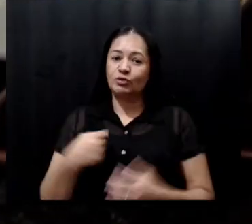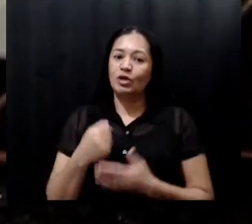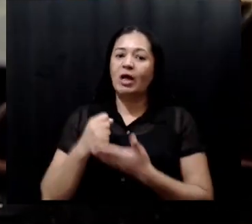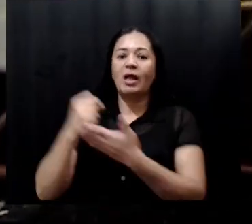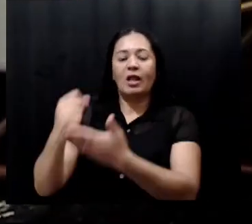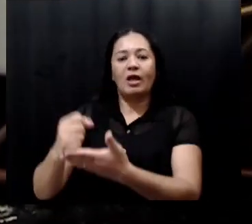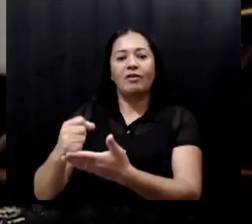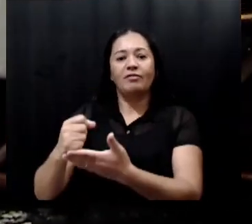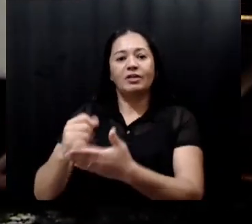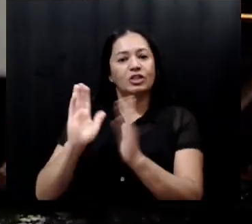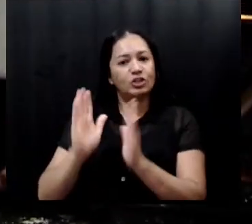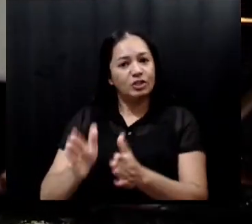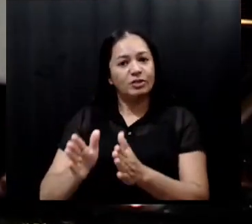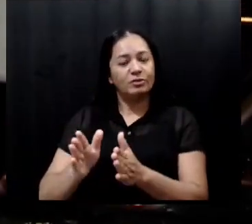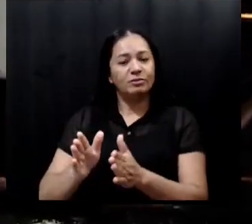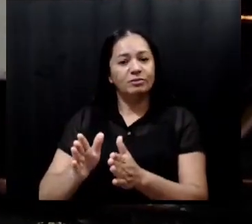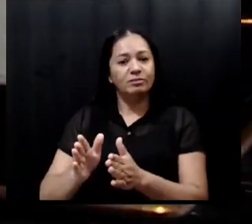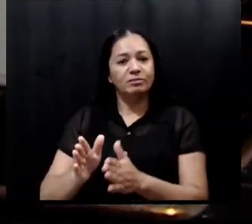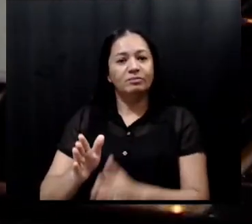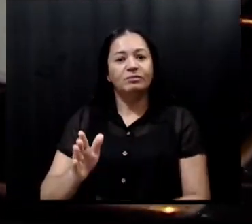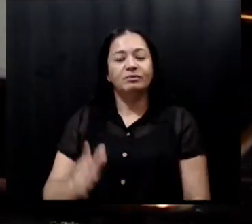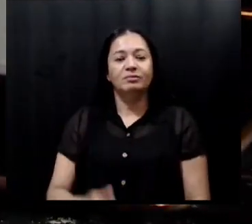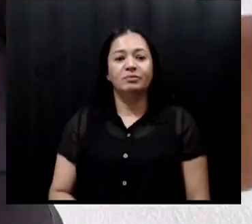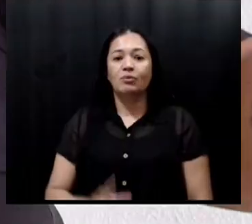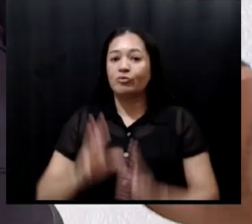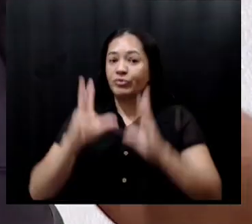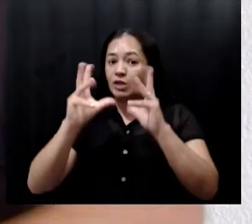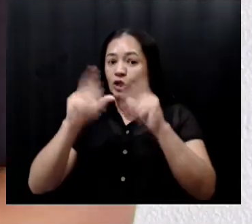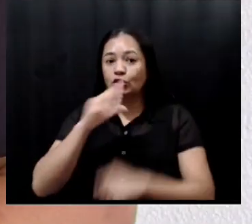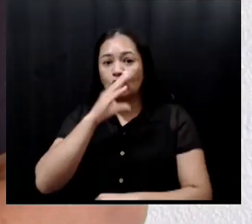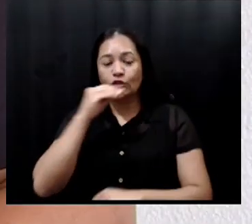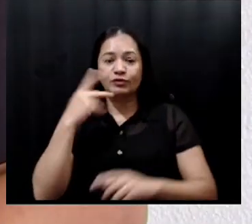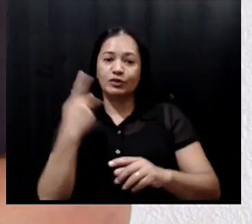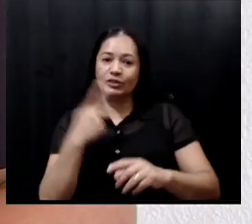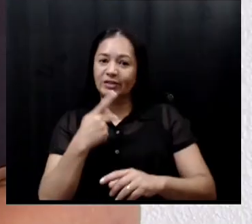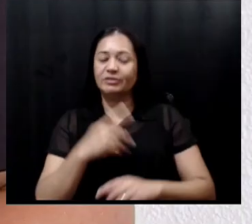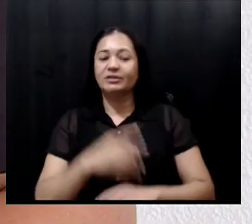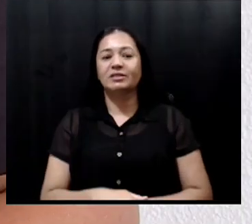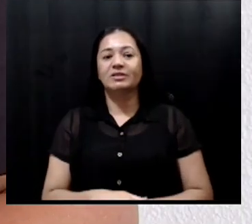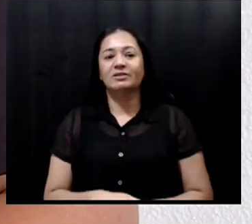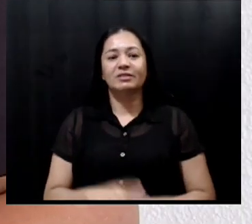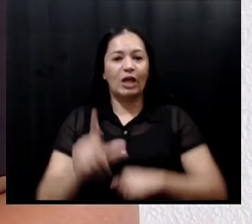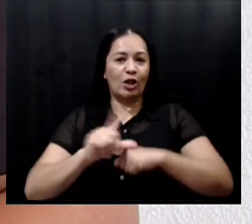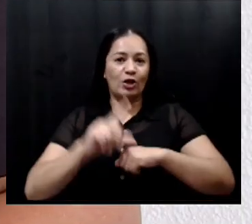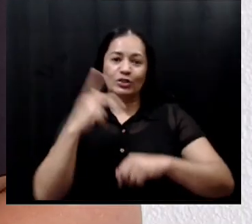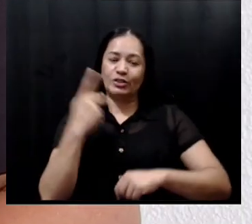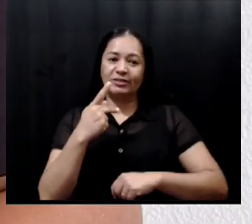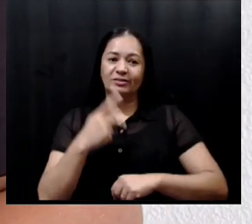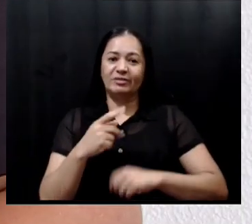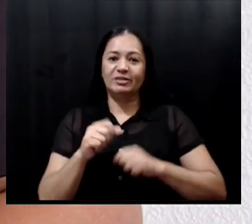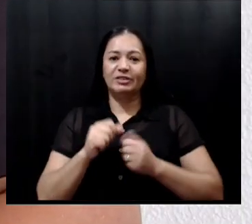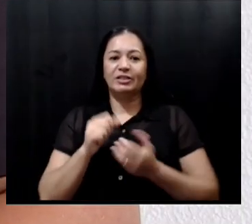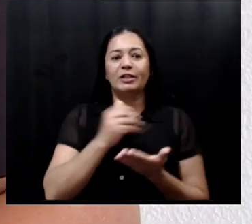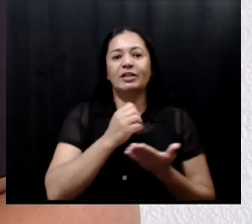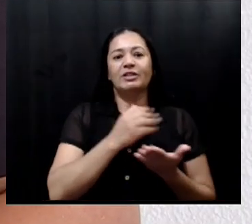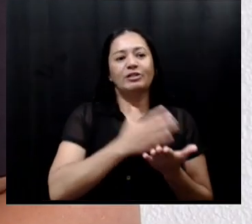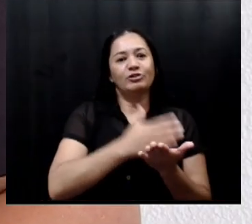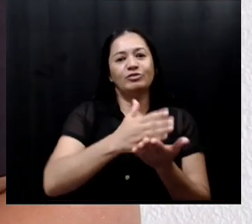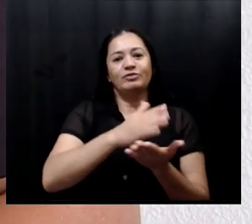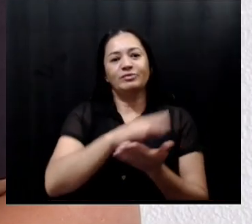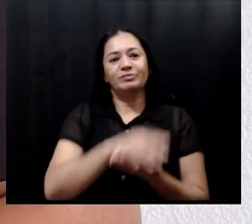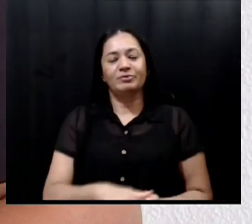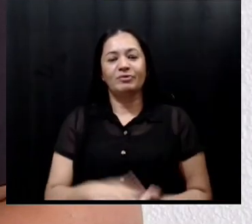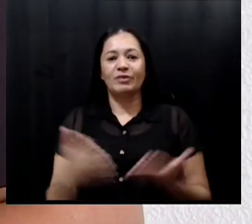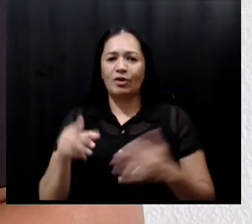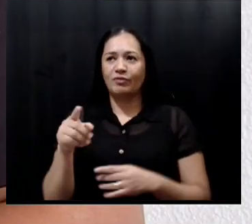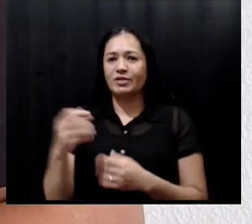lá e pra lá todos ele os funcionários. para todos os funcionários e lá ele espalha as marmitas, entendeu? Agora você me contou